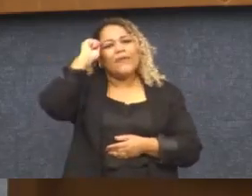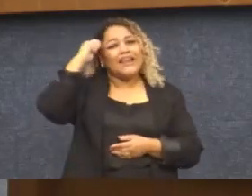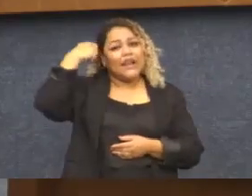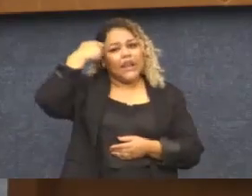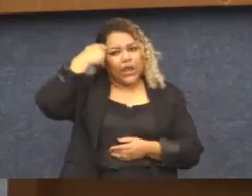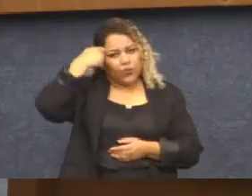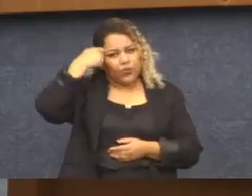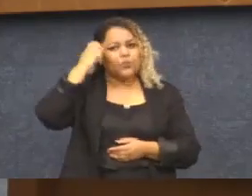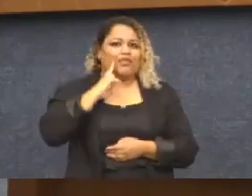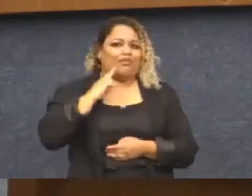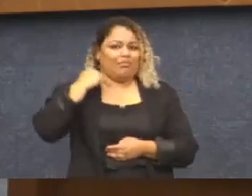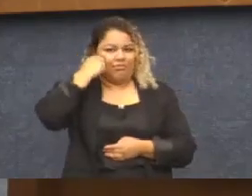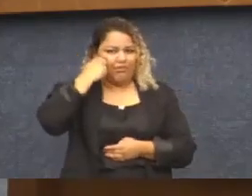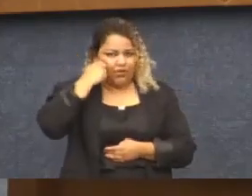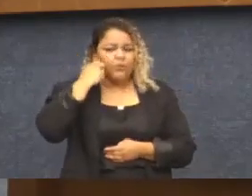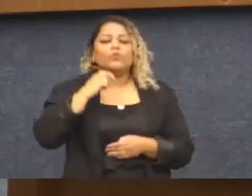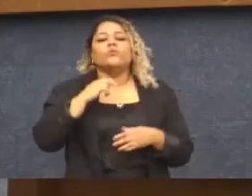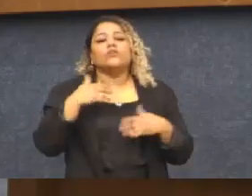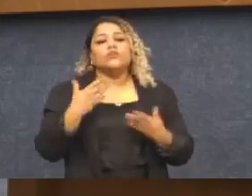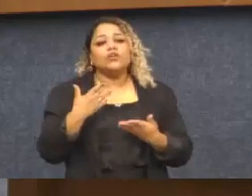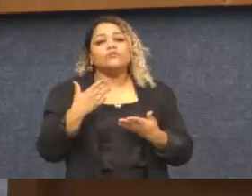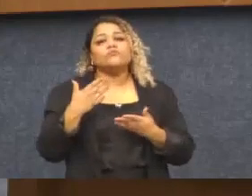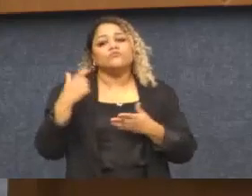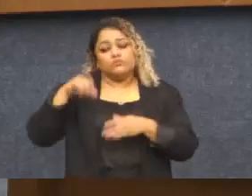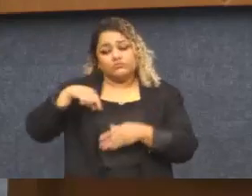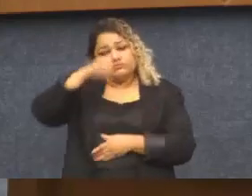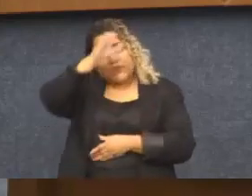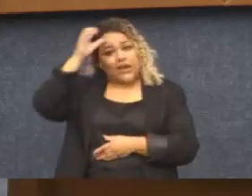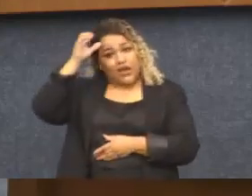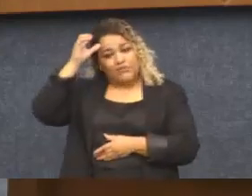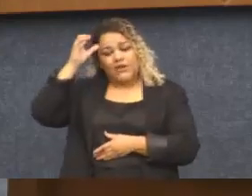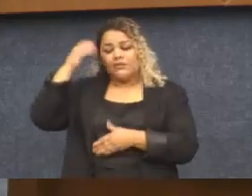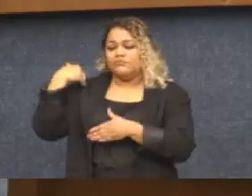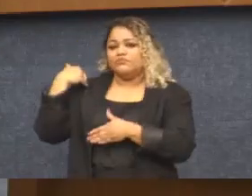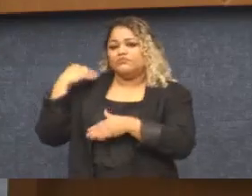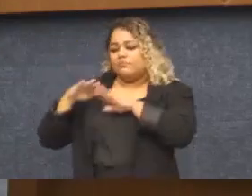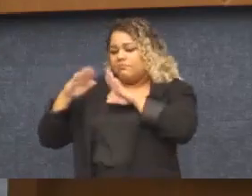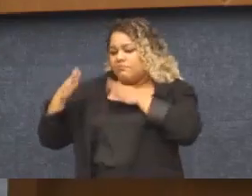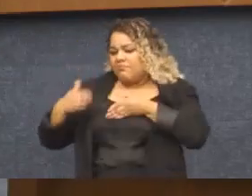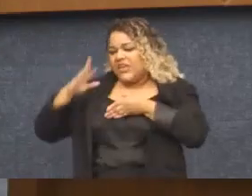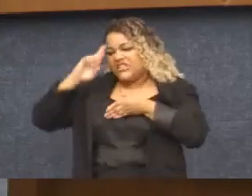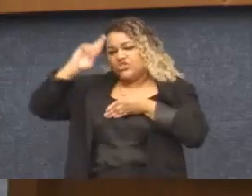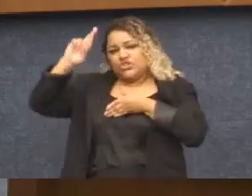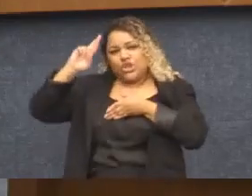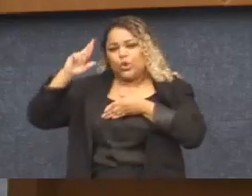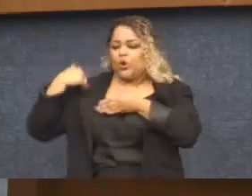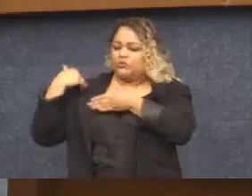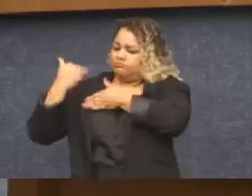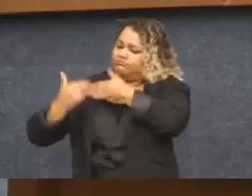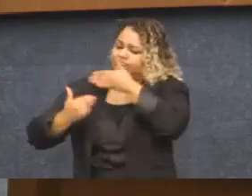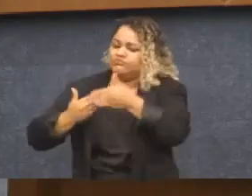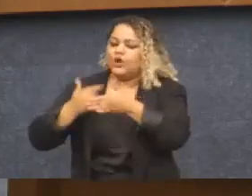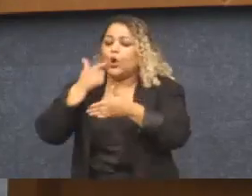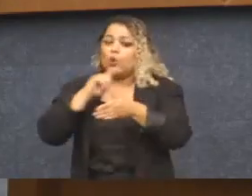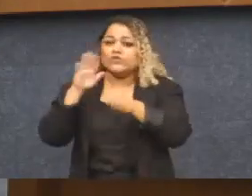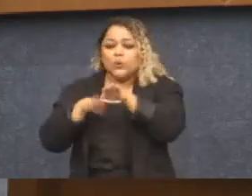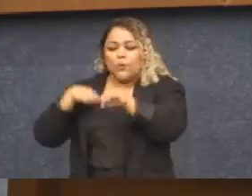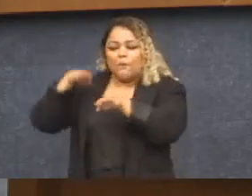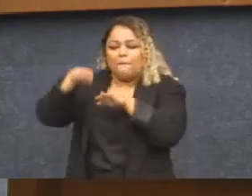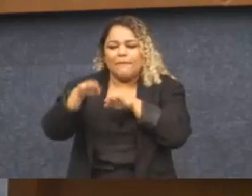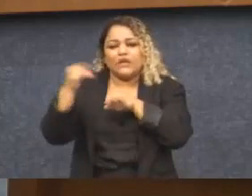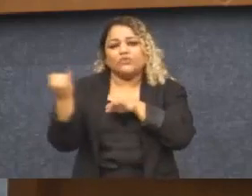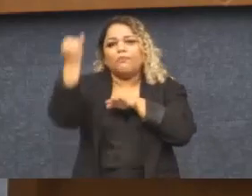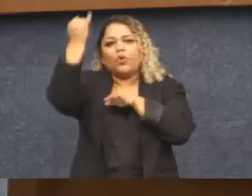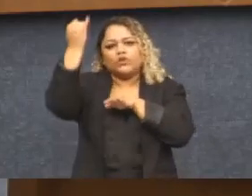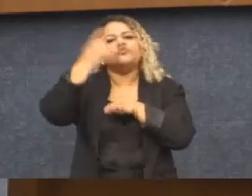processo e por um projeto de resolução da mesa diretora, hoje dá um grande passo para reconhecer que existe uma dívida histórica